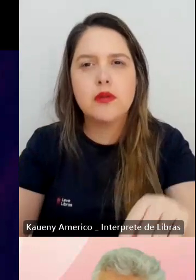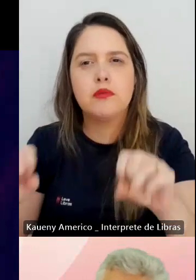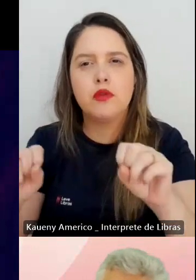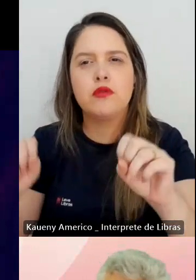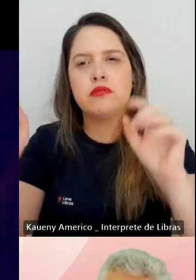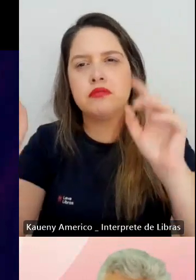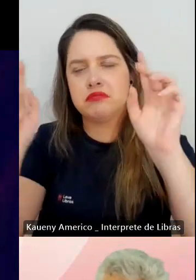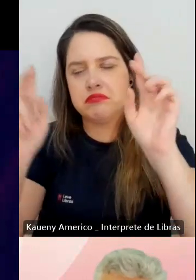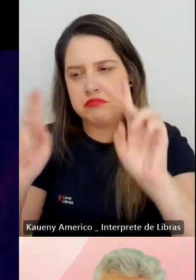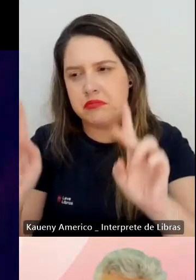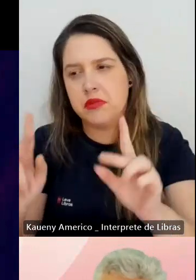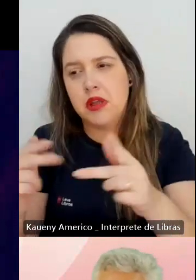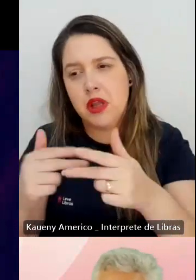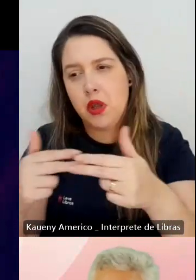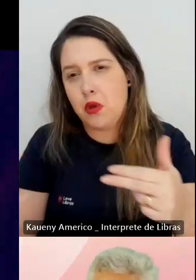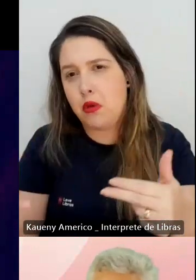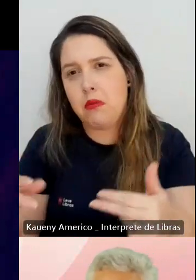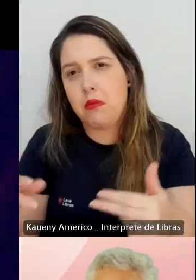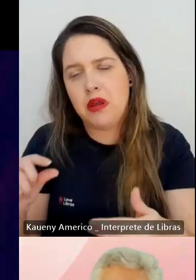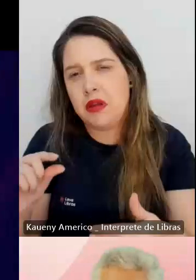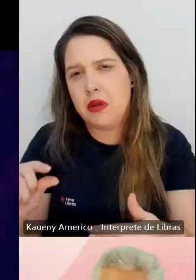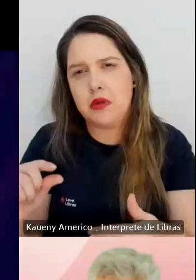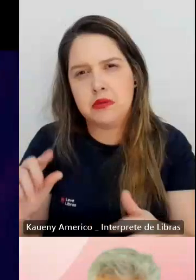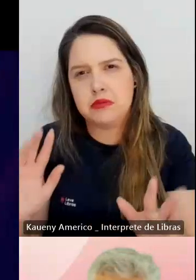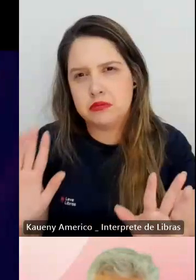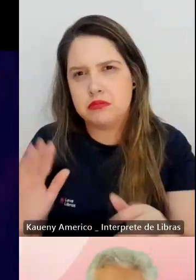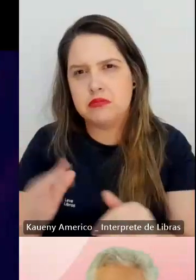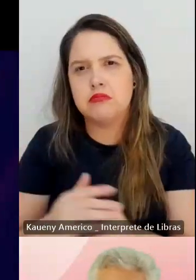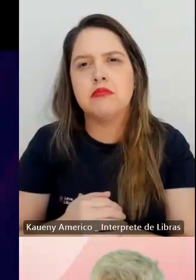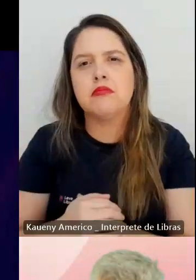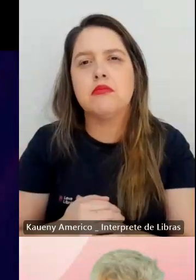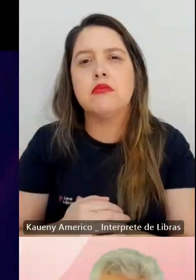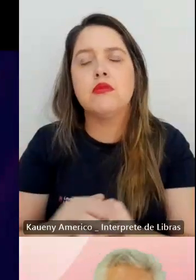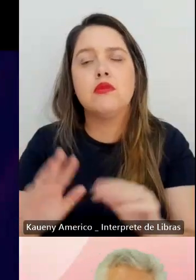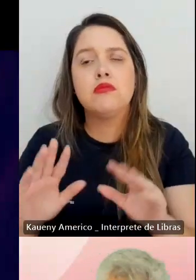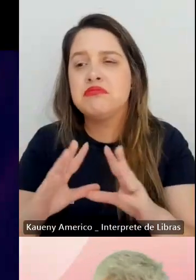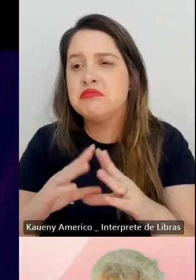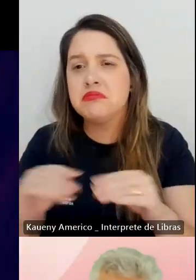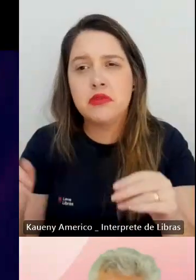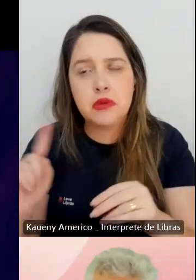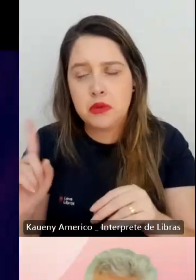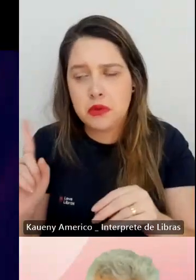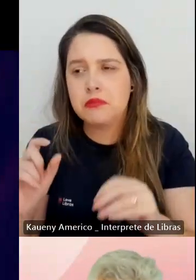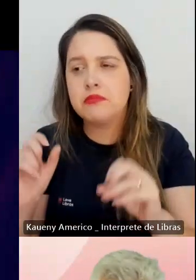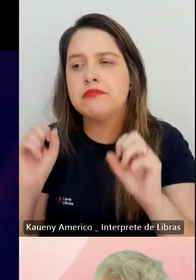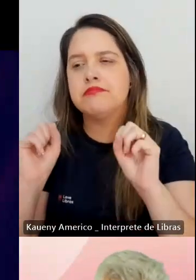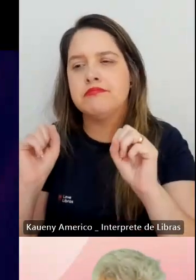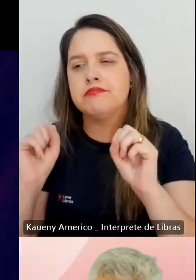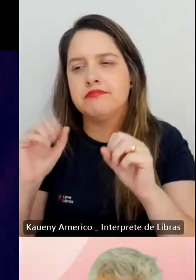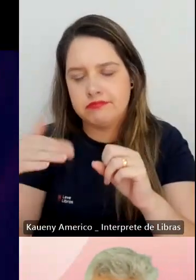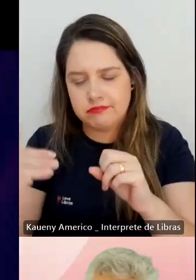alguma glândula só que estava mais túrgida. Não sumiu, período pós-menstrual, procurar o